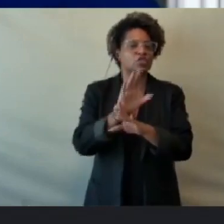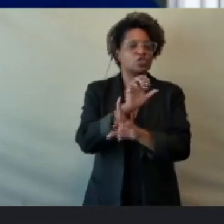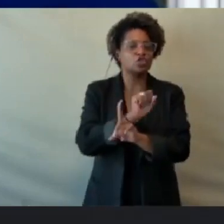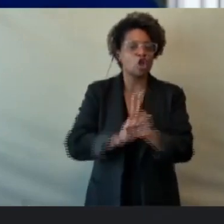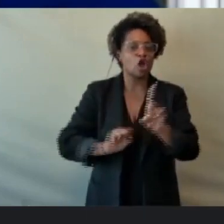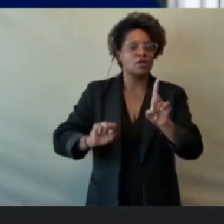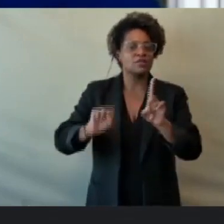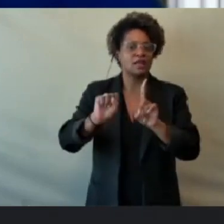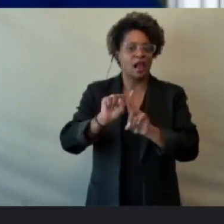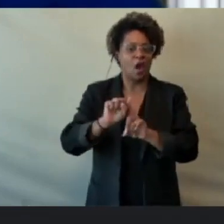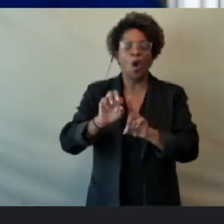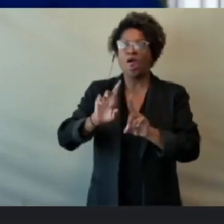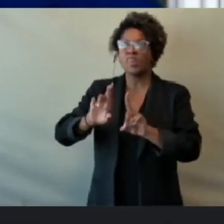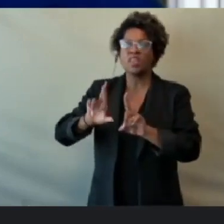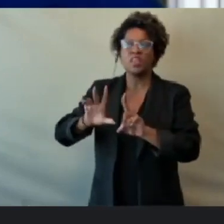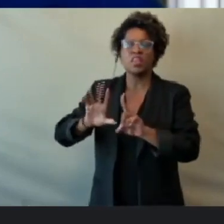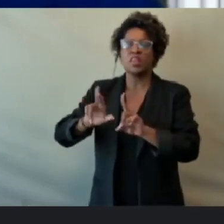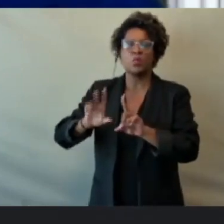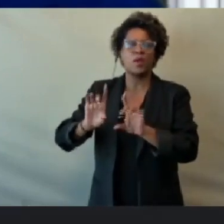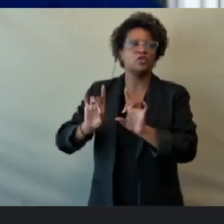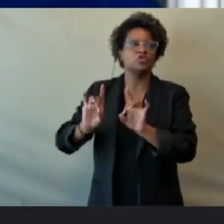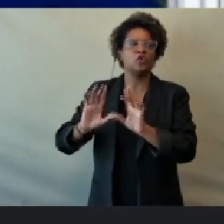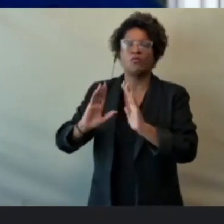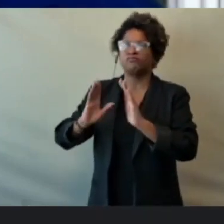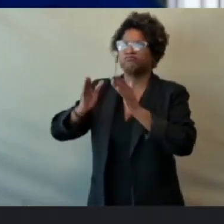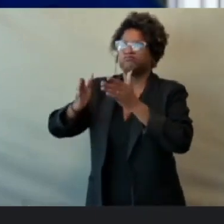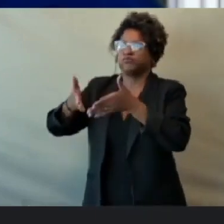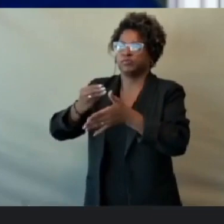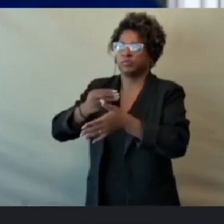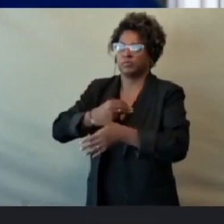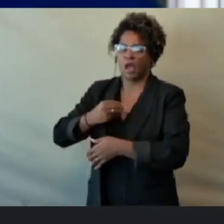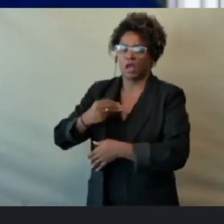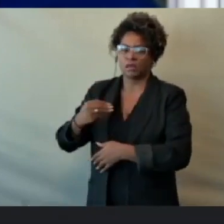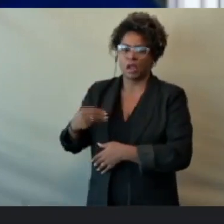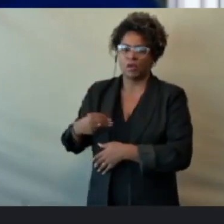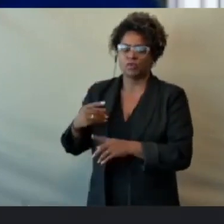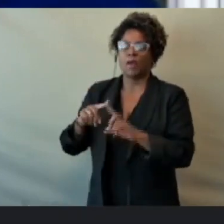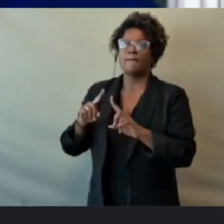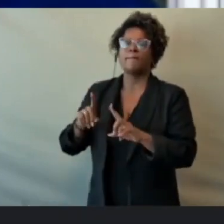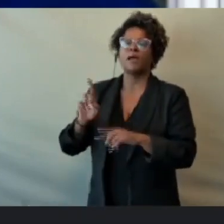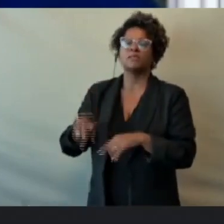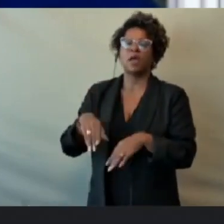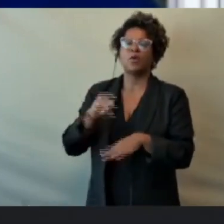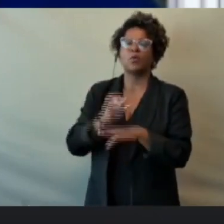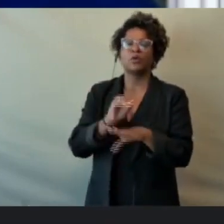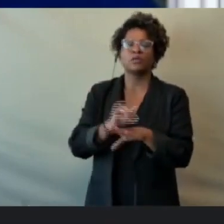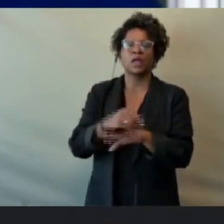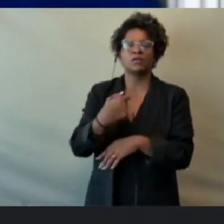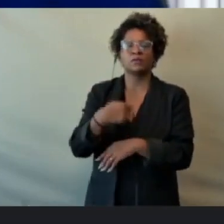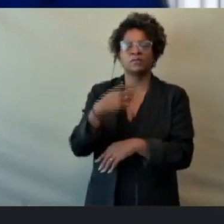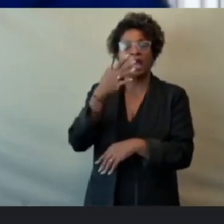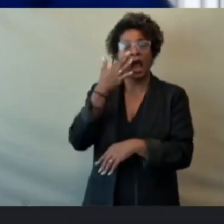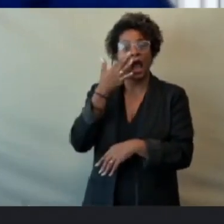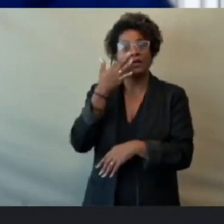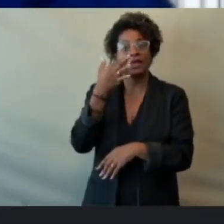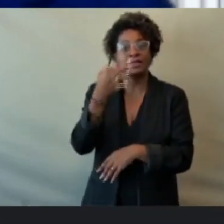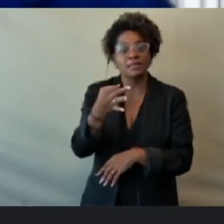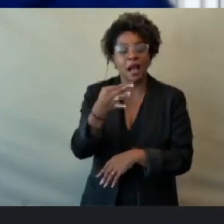mas um cuidado ampliado, um cuidado que tem que prestar atenção, proteção, assistência zelo,